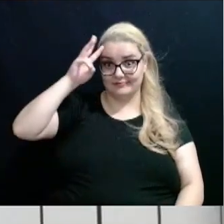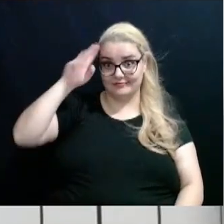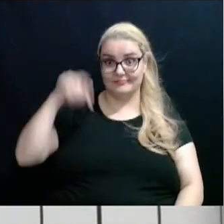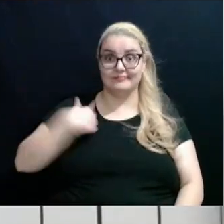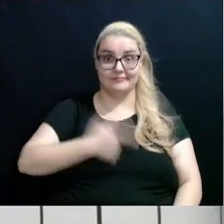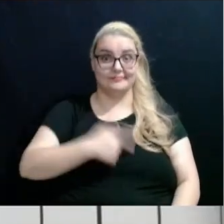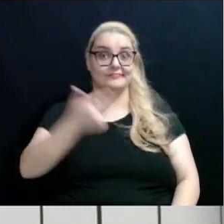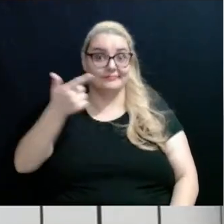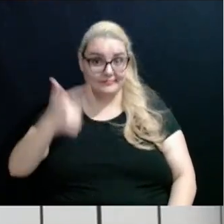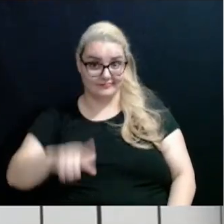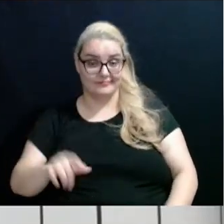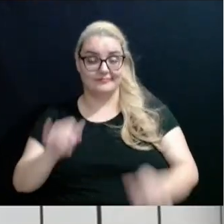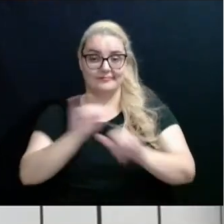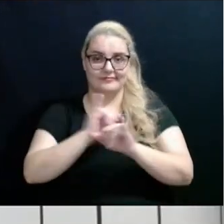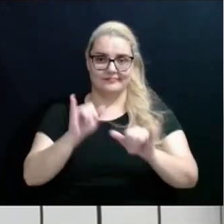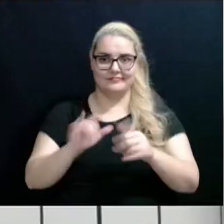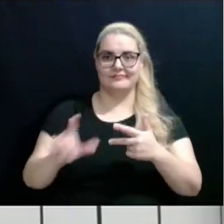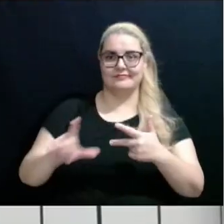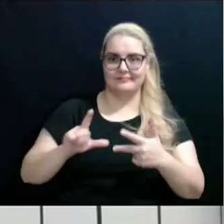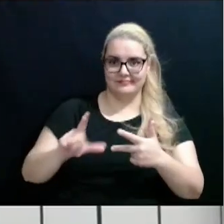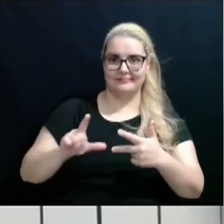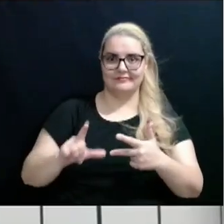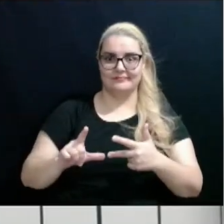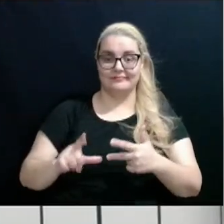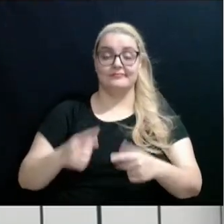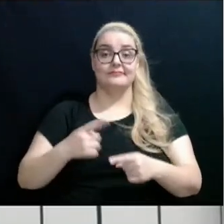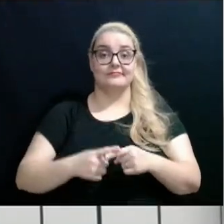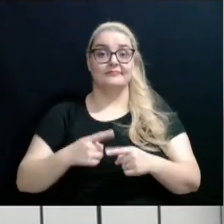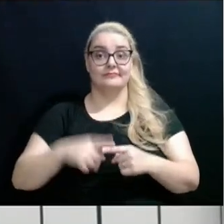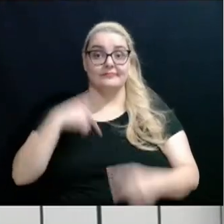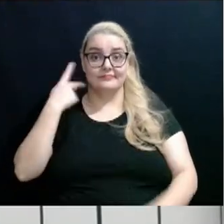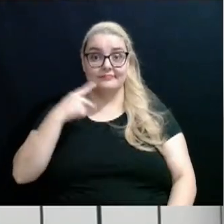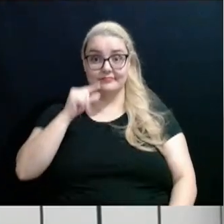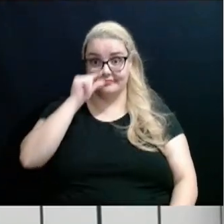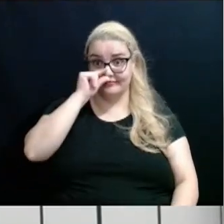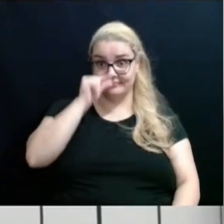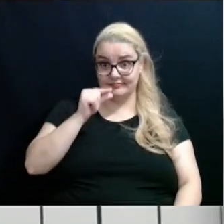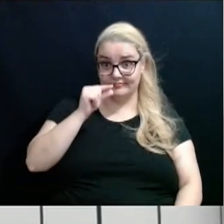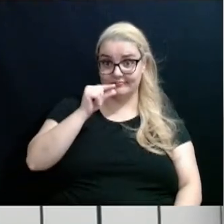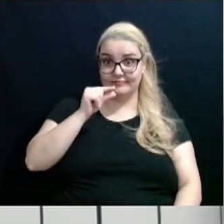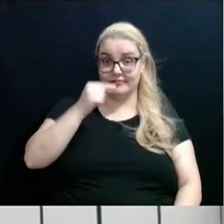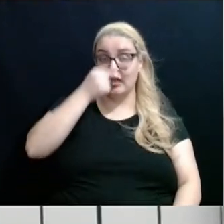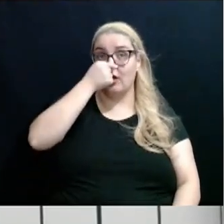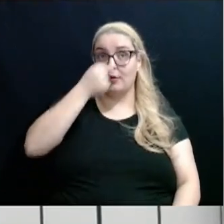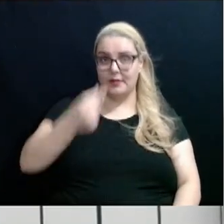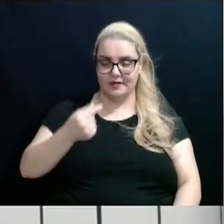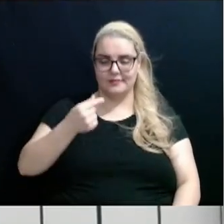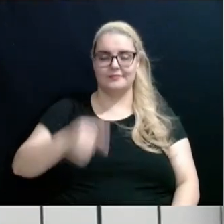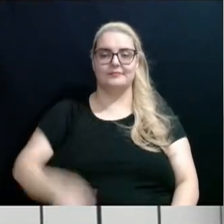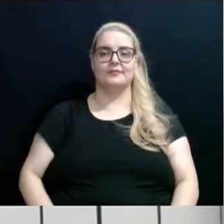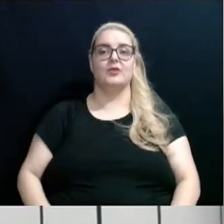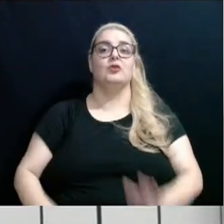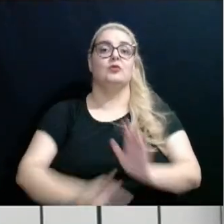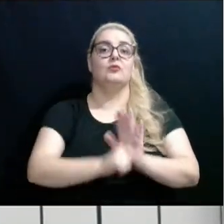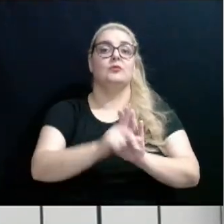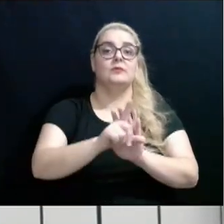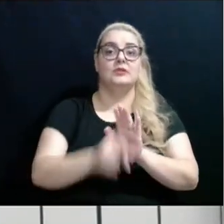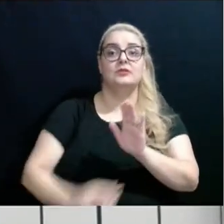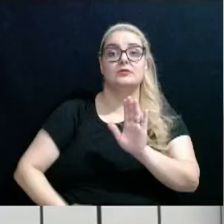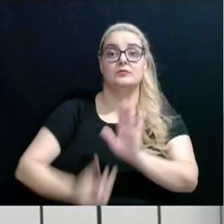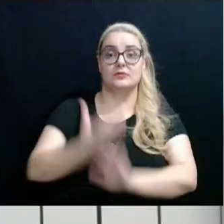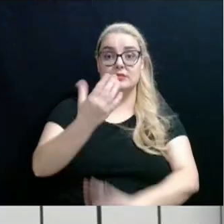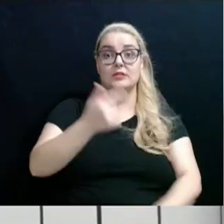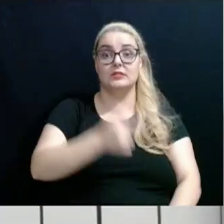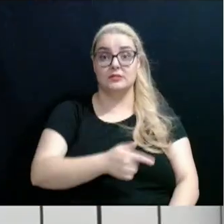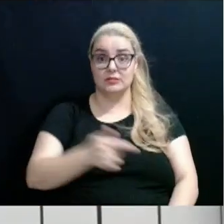aqui com as notícias do Legislativo, porque o vereador Roberto Alves protocolou um projeto de lei para instituir a Semana